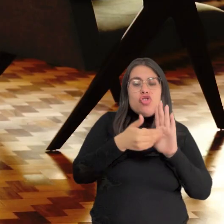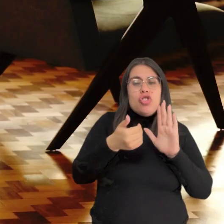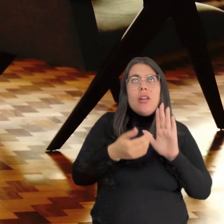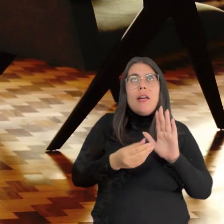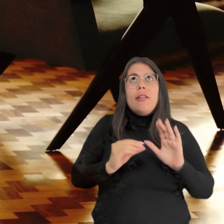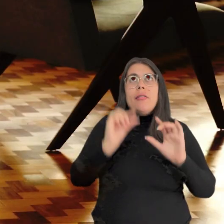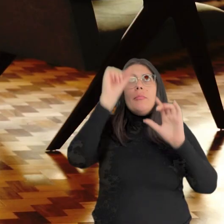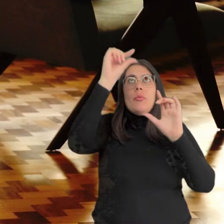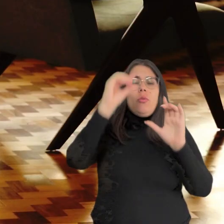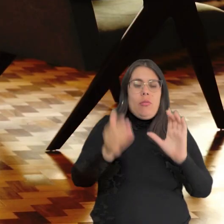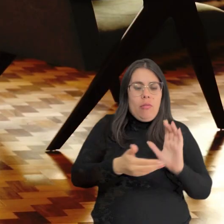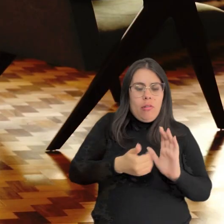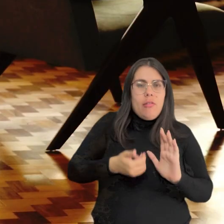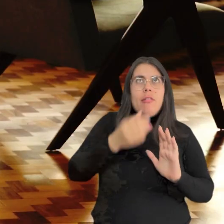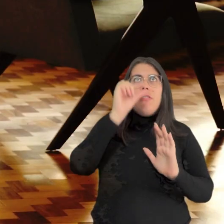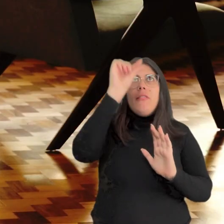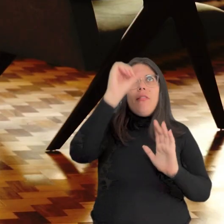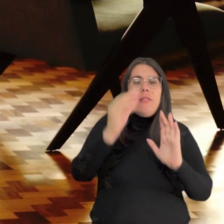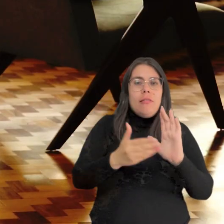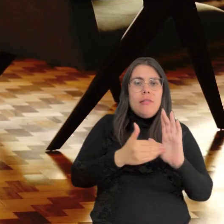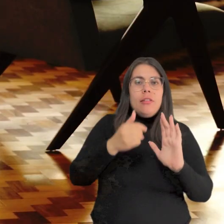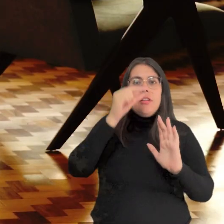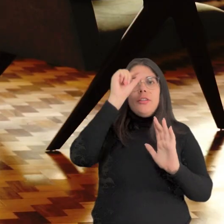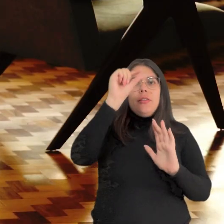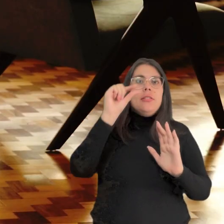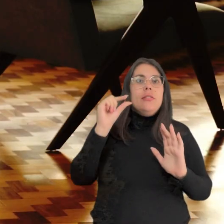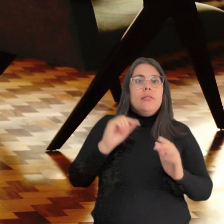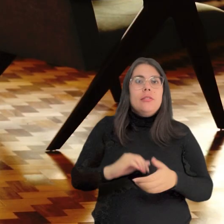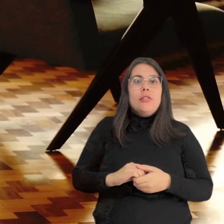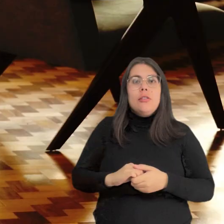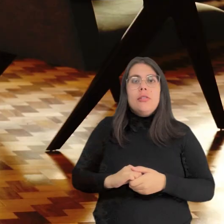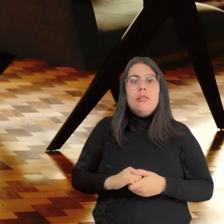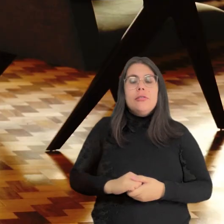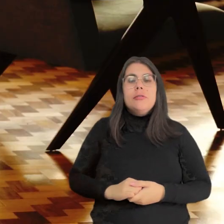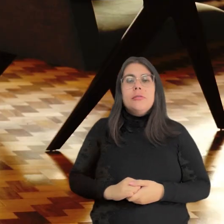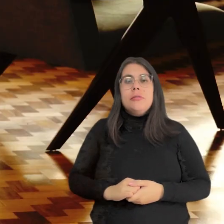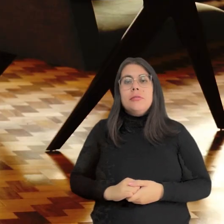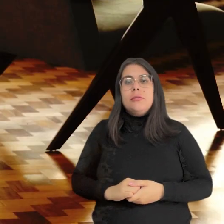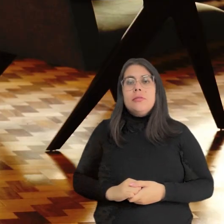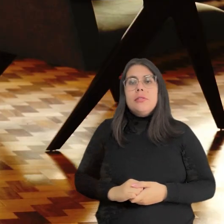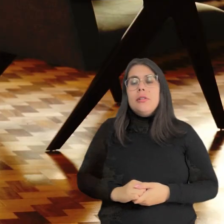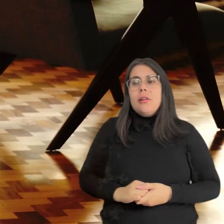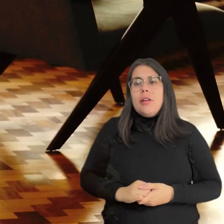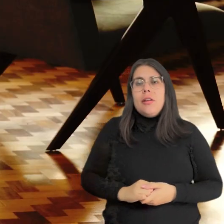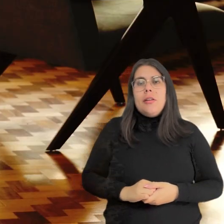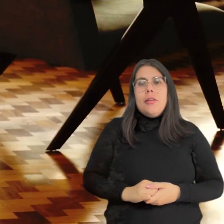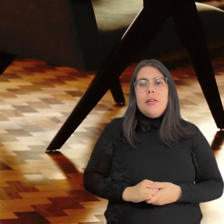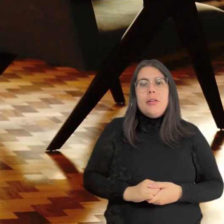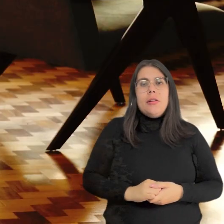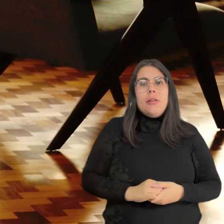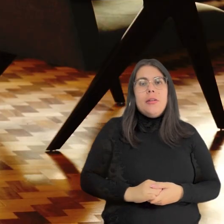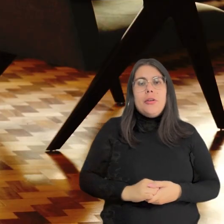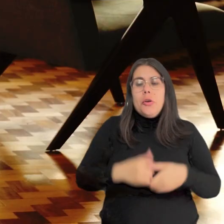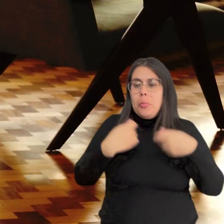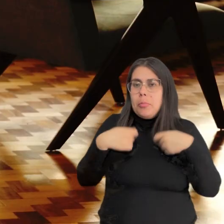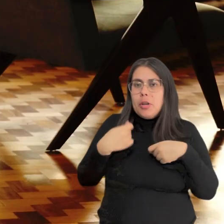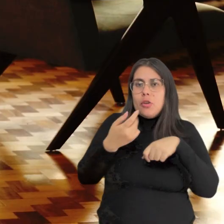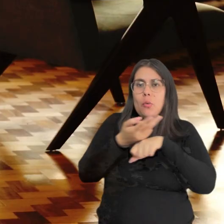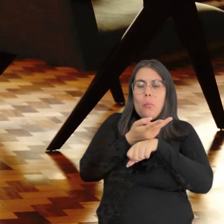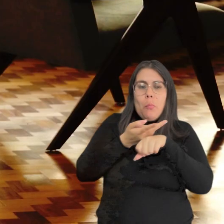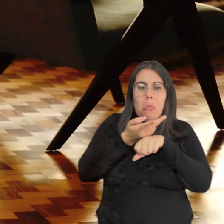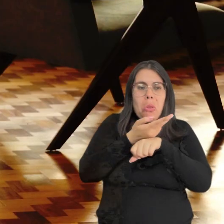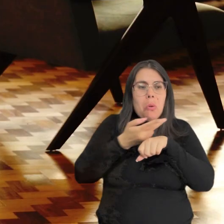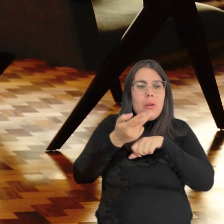Então foi um pouco uma busca canibal ali dentro da própria